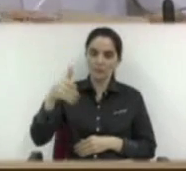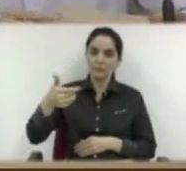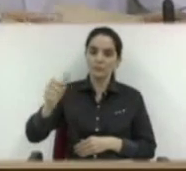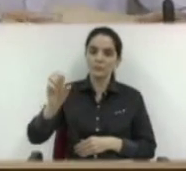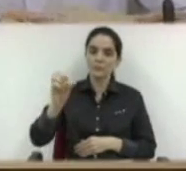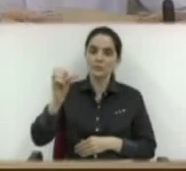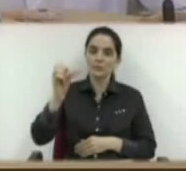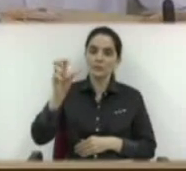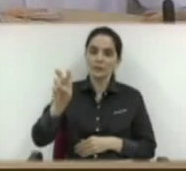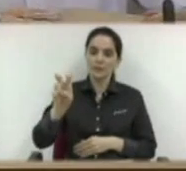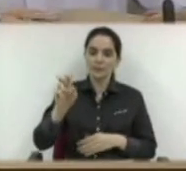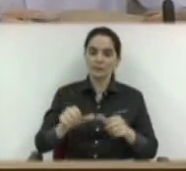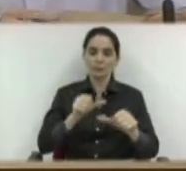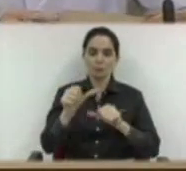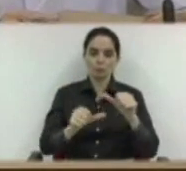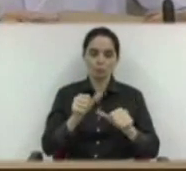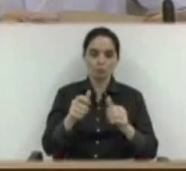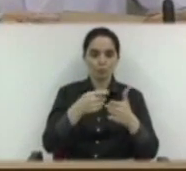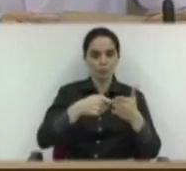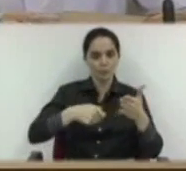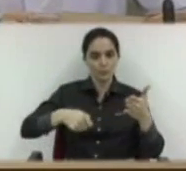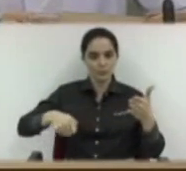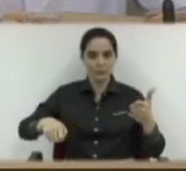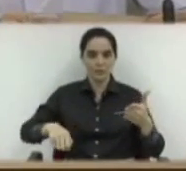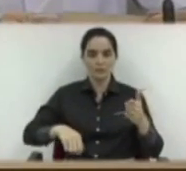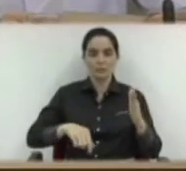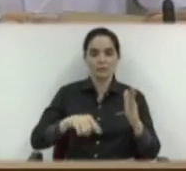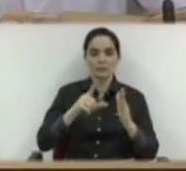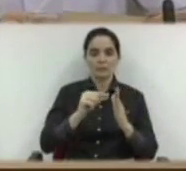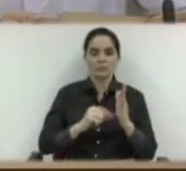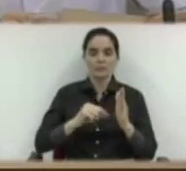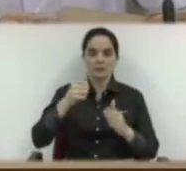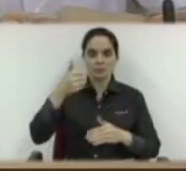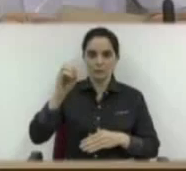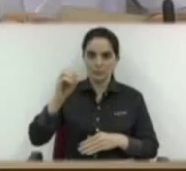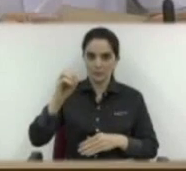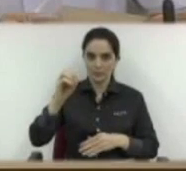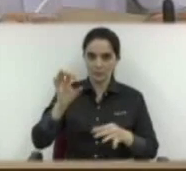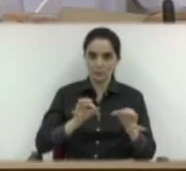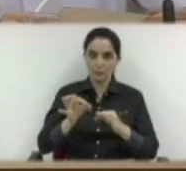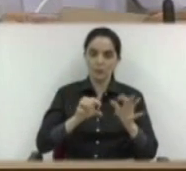167/2015. Modifica a redação do artigo 10º do projeto de lei número